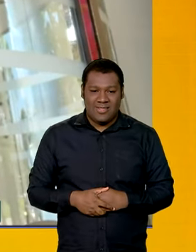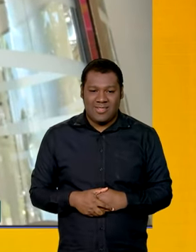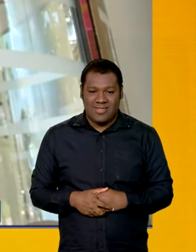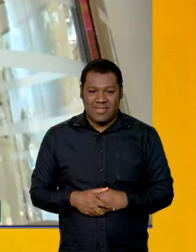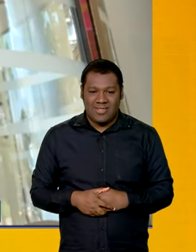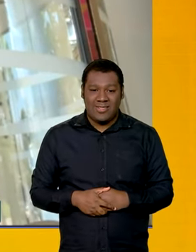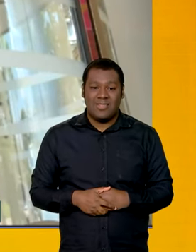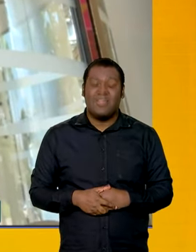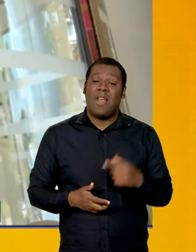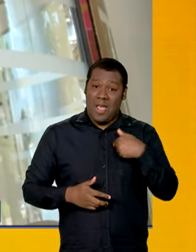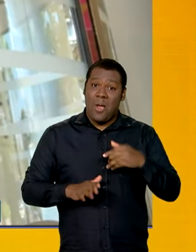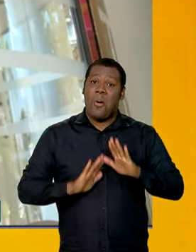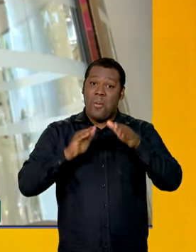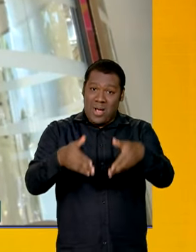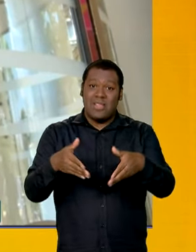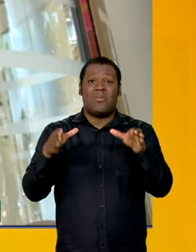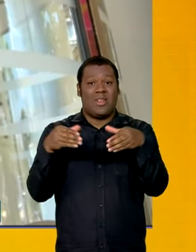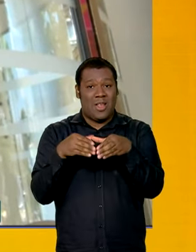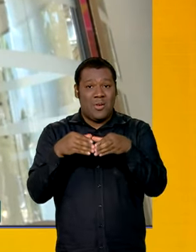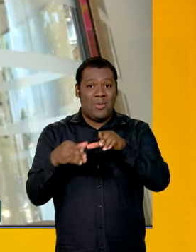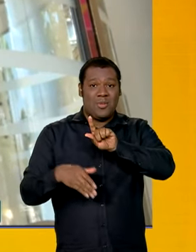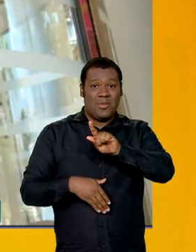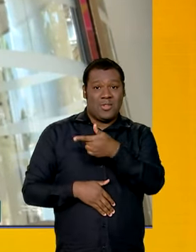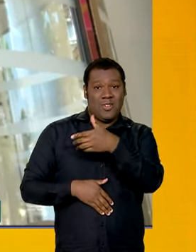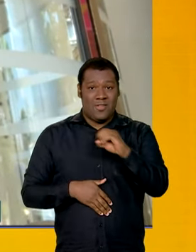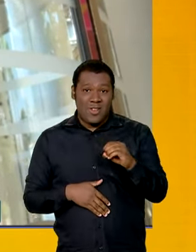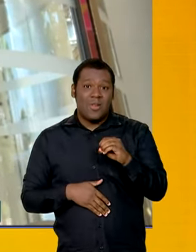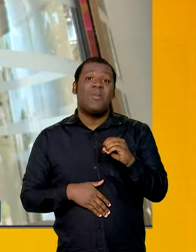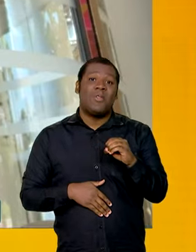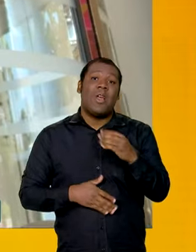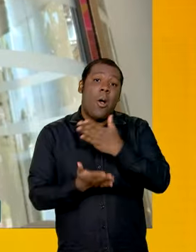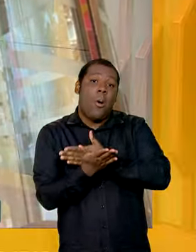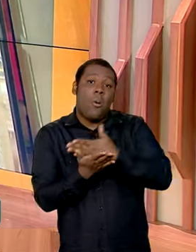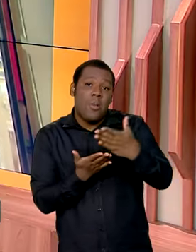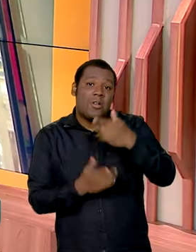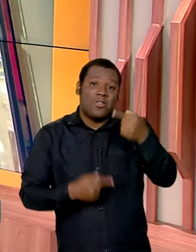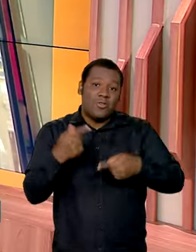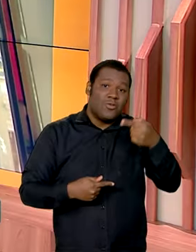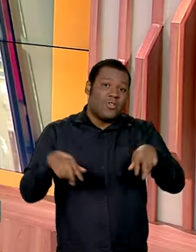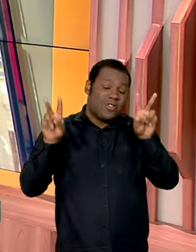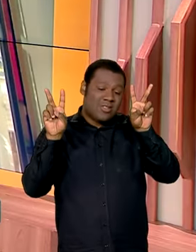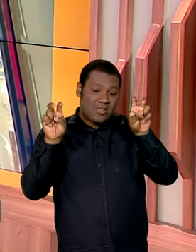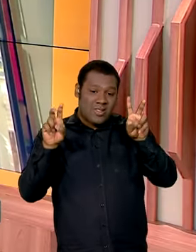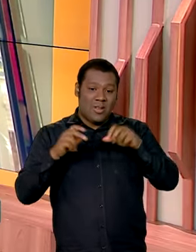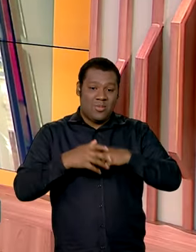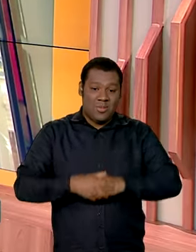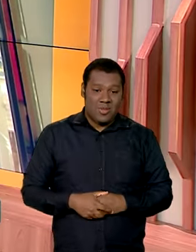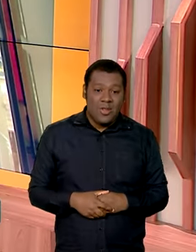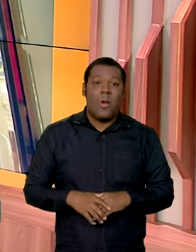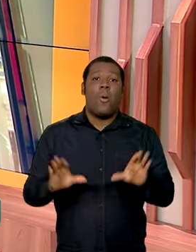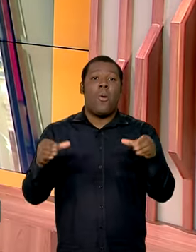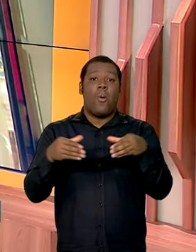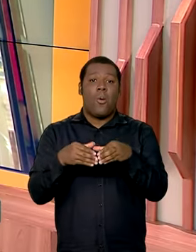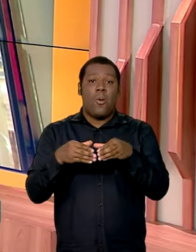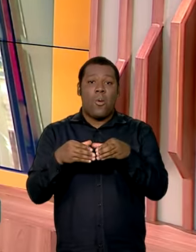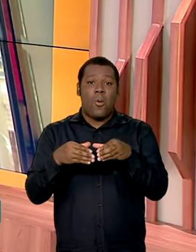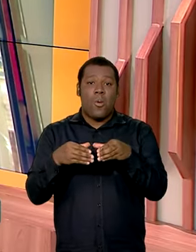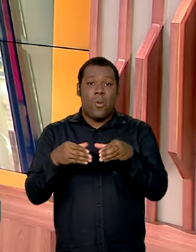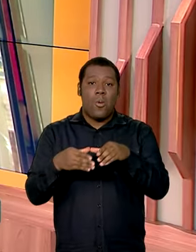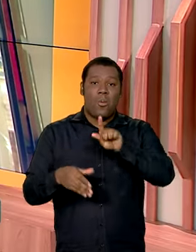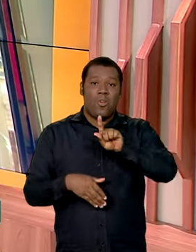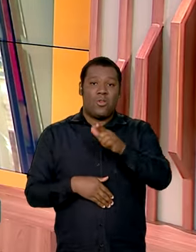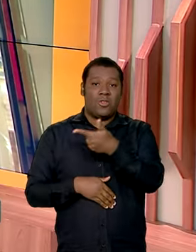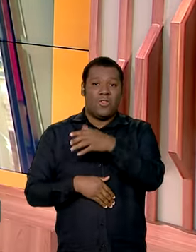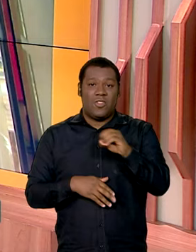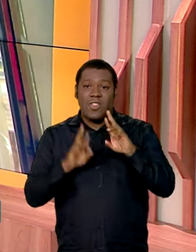do G20 e a gente está iniciando as discussões sobre o tema. Maravilha, esse encontro que acontece aí hoje e amanhã